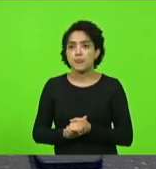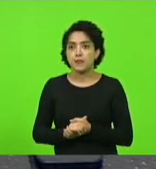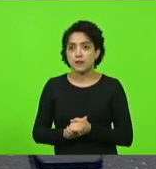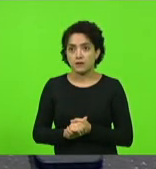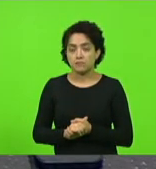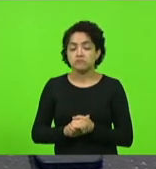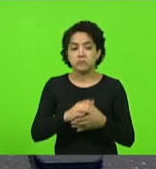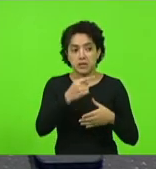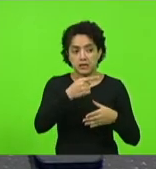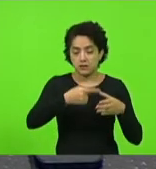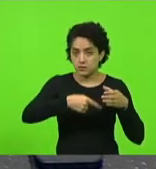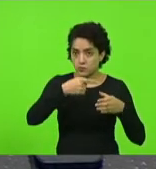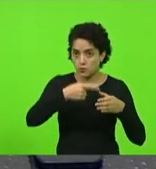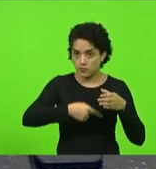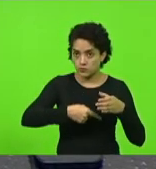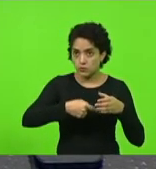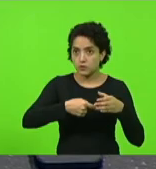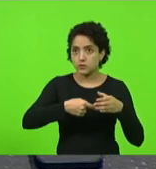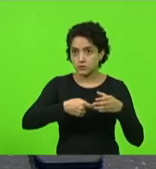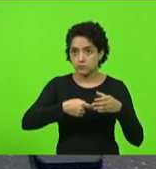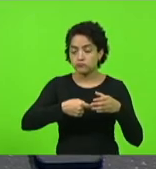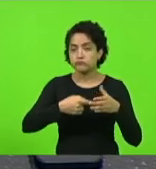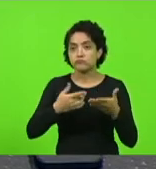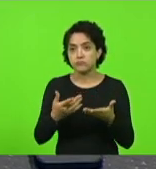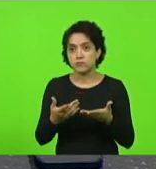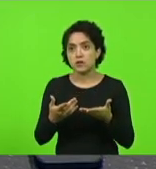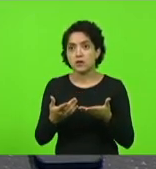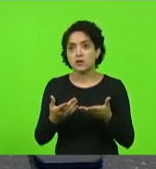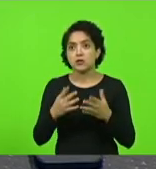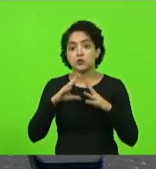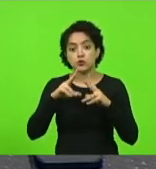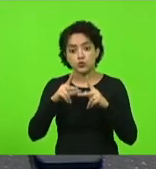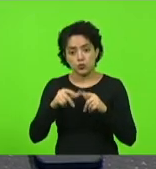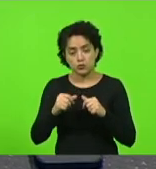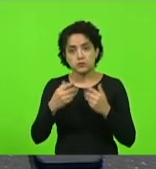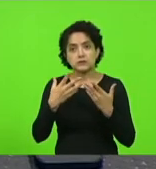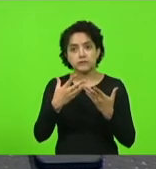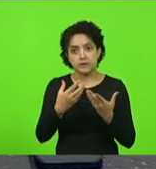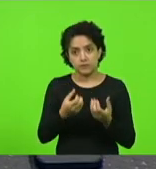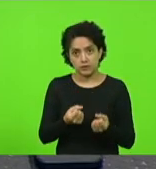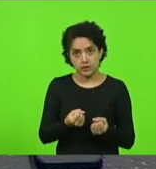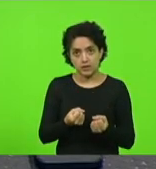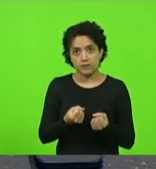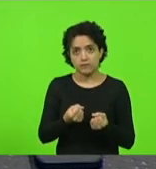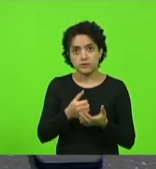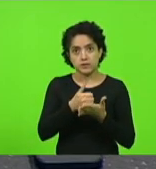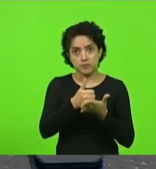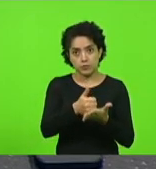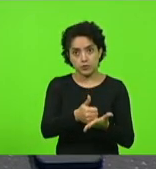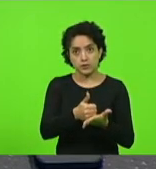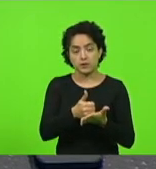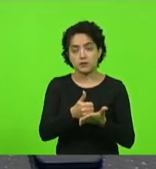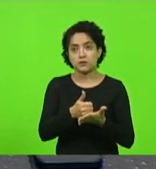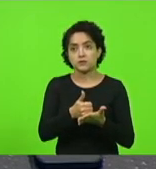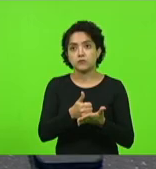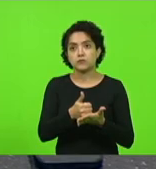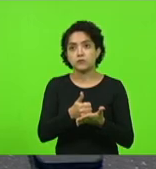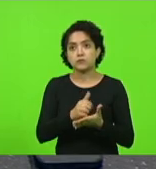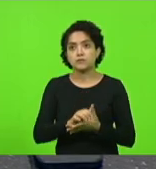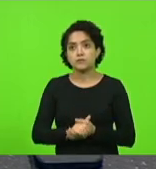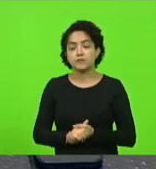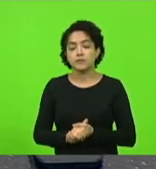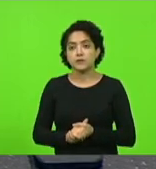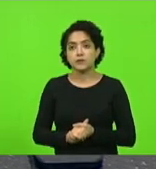nas comissões retornaram todas favoráveis a que se